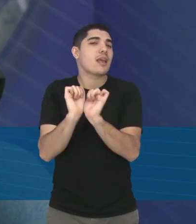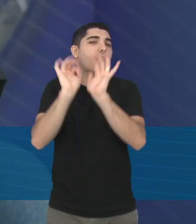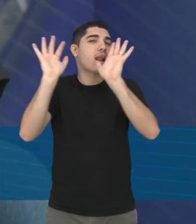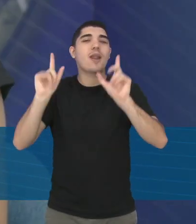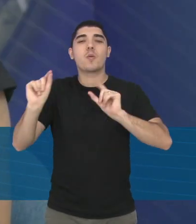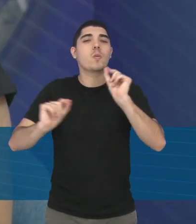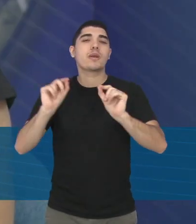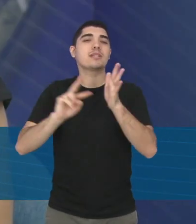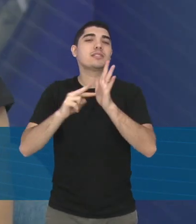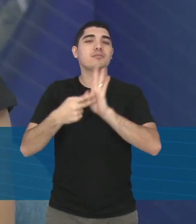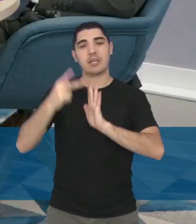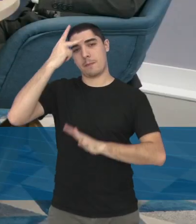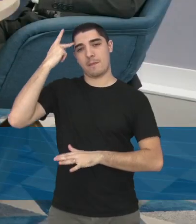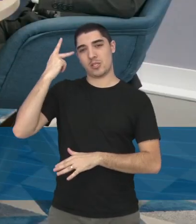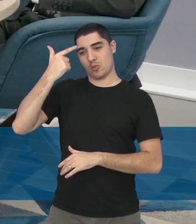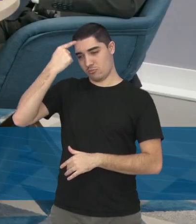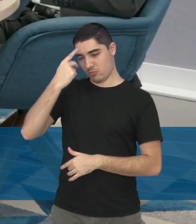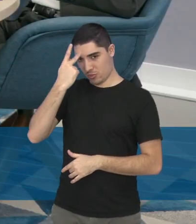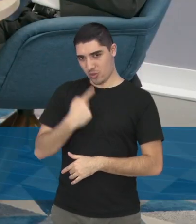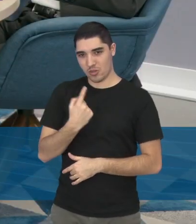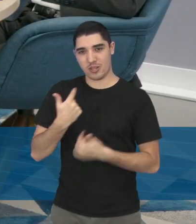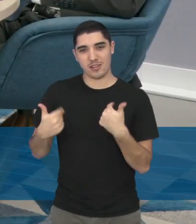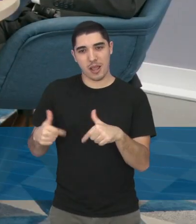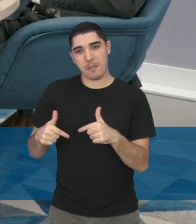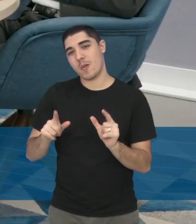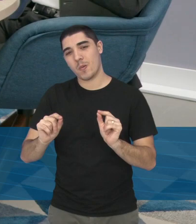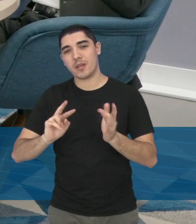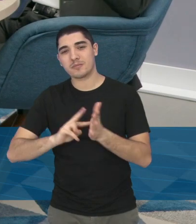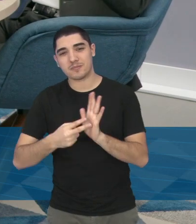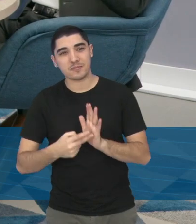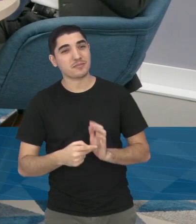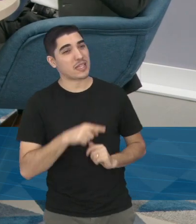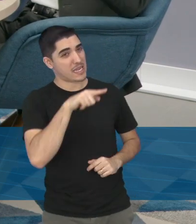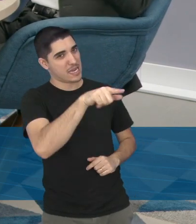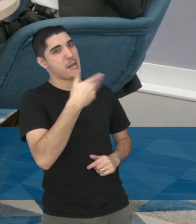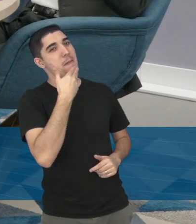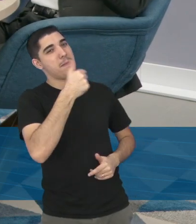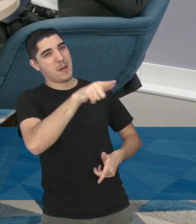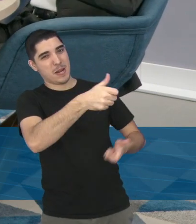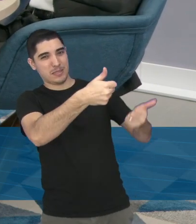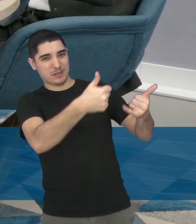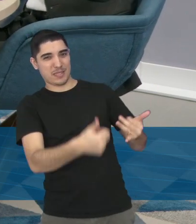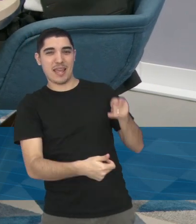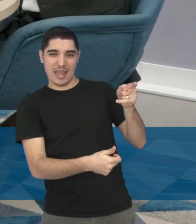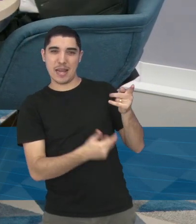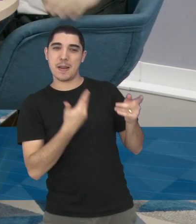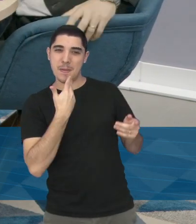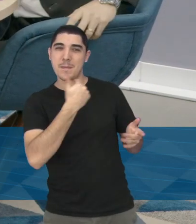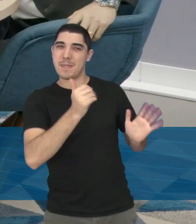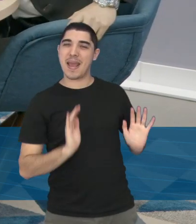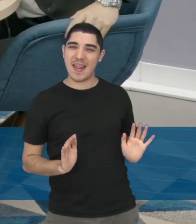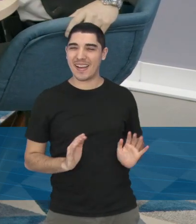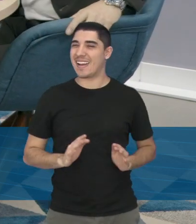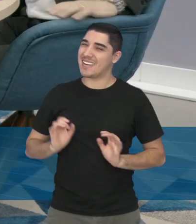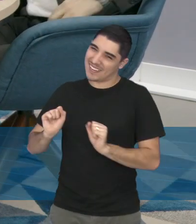de uma vez por todas para o pessoal que está em casa. O que, seria essa diferenciação? Acho que o William é o mais indicado para falar sobre essa questão legal,